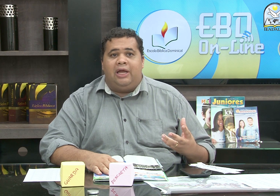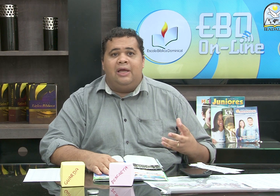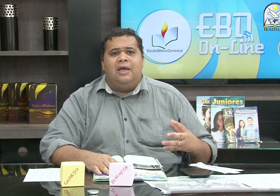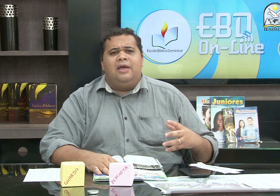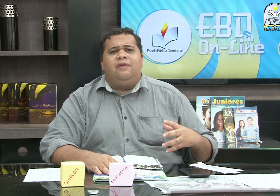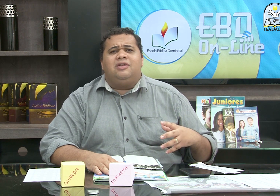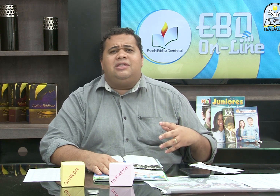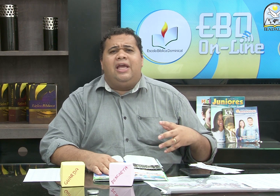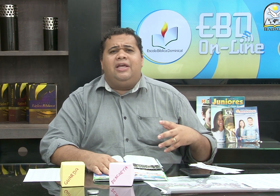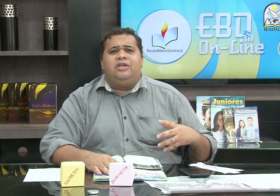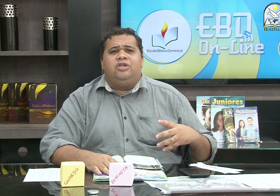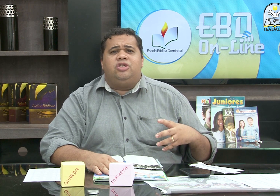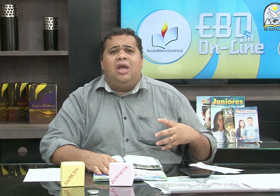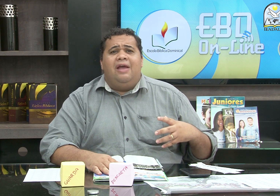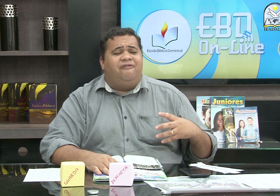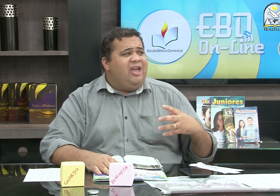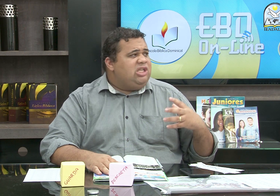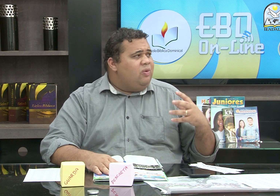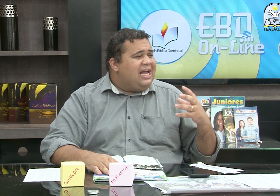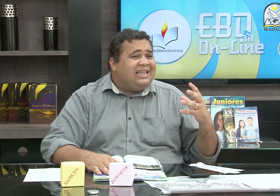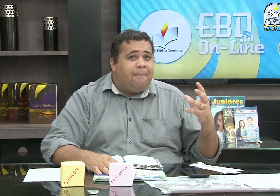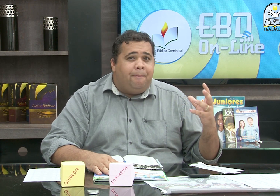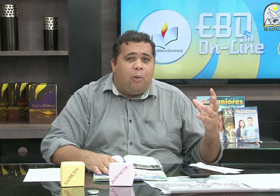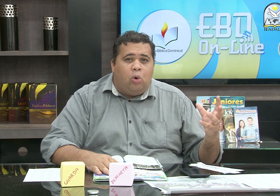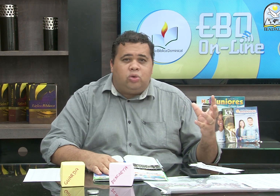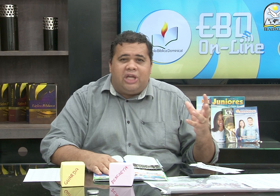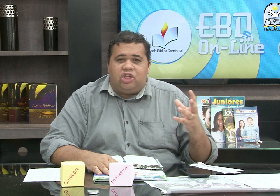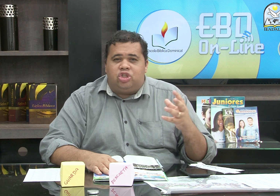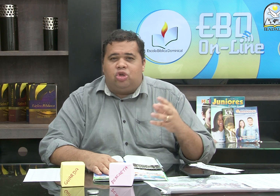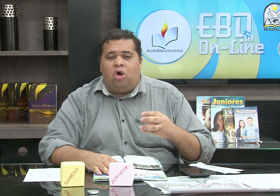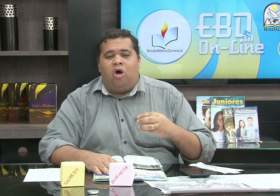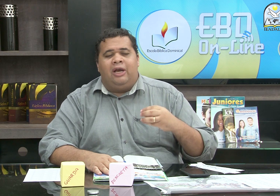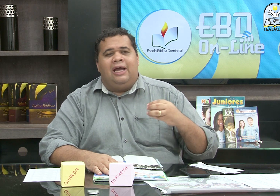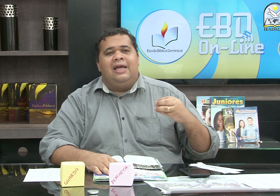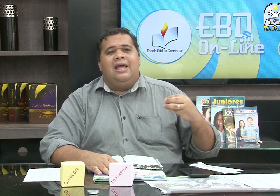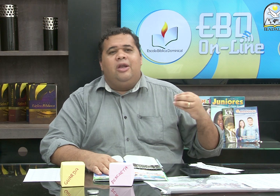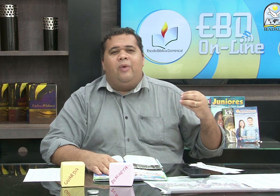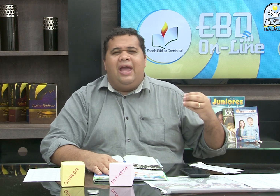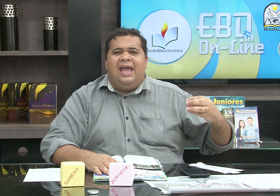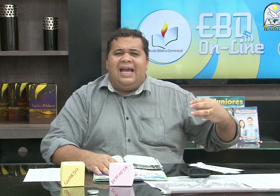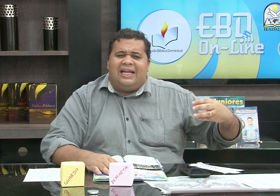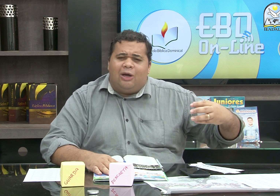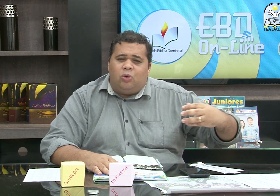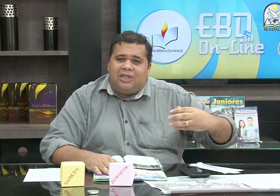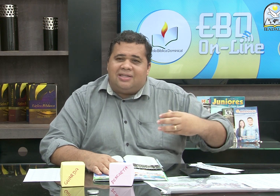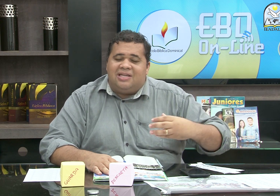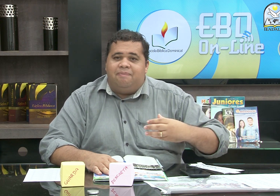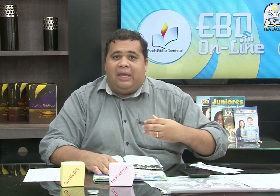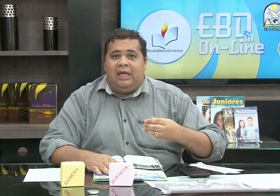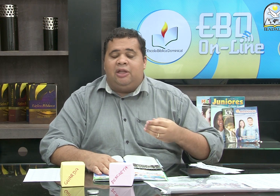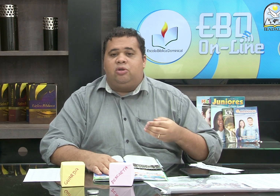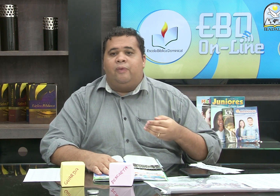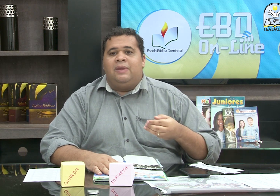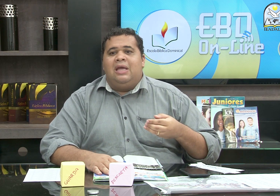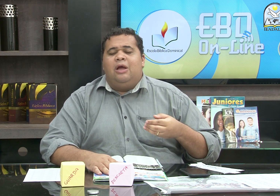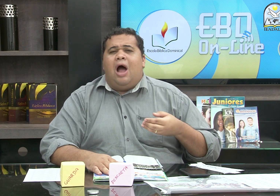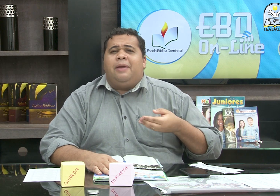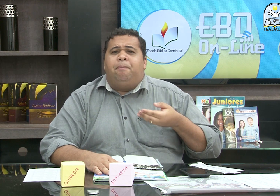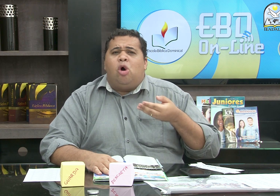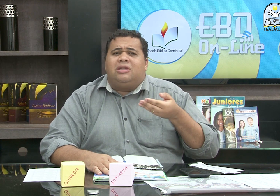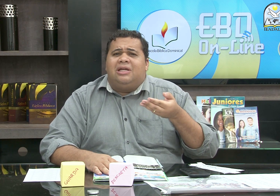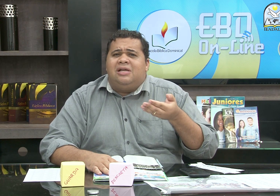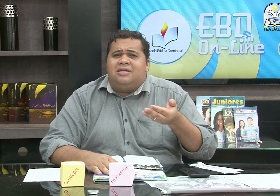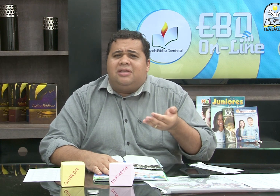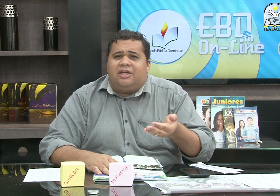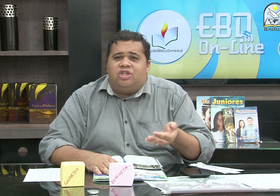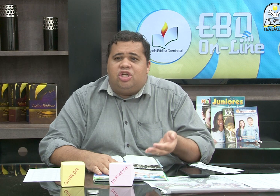história que vocês vejam cada ponto da história não é cada acontecimento a